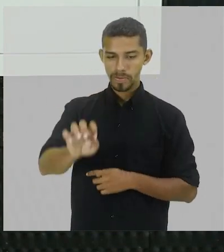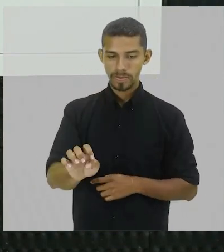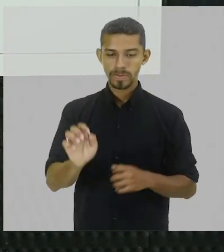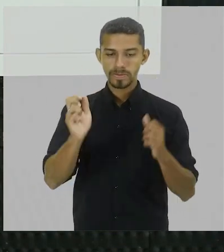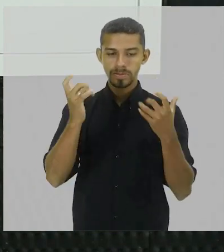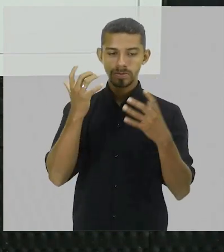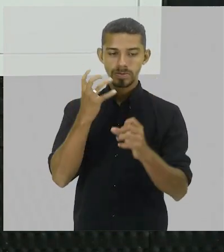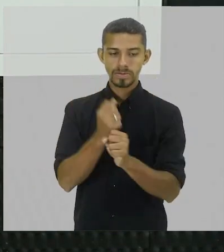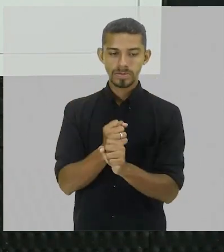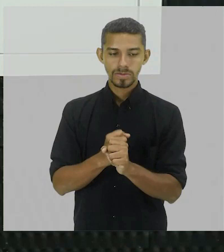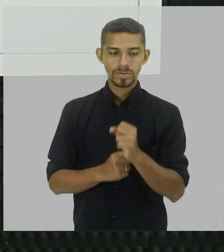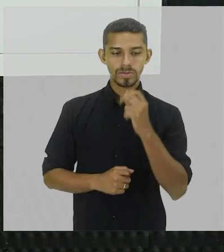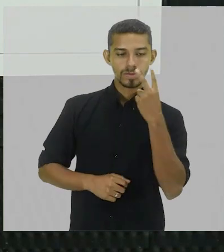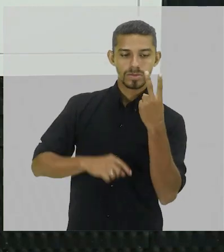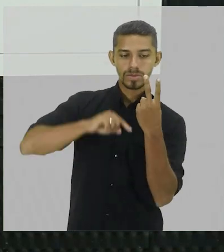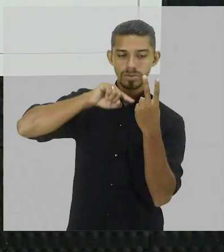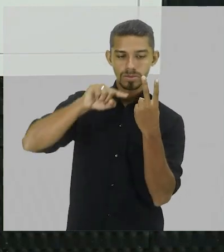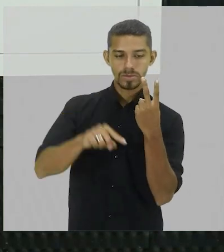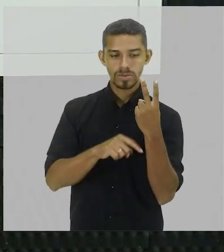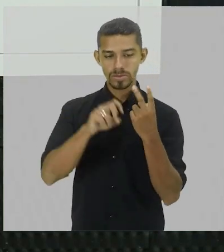a 2.500